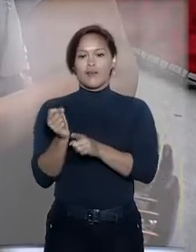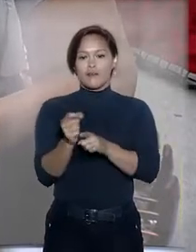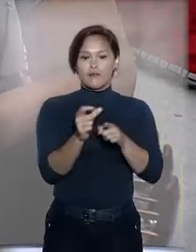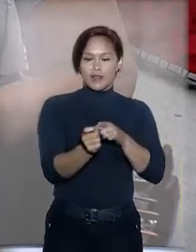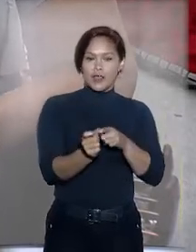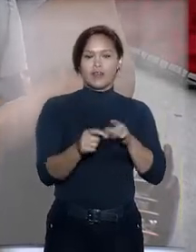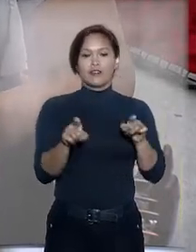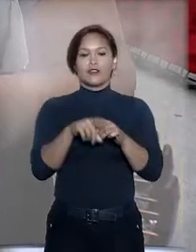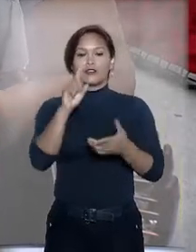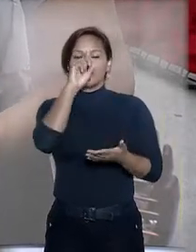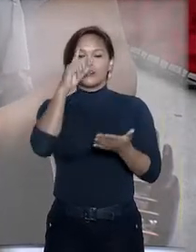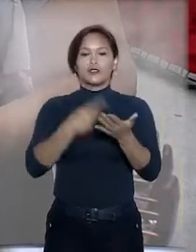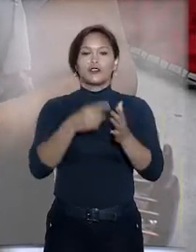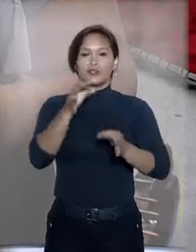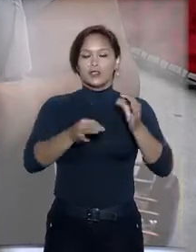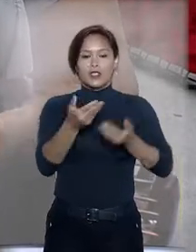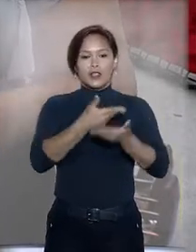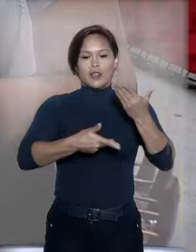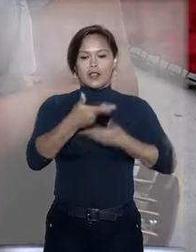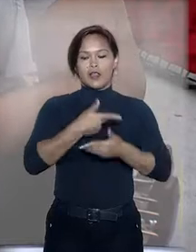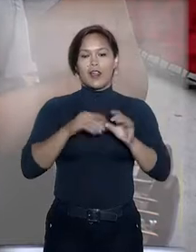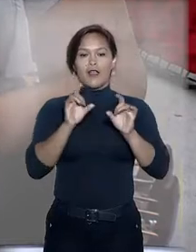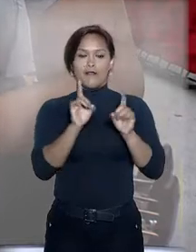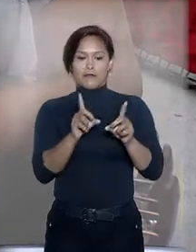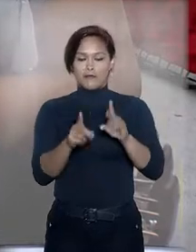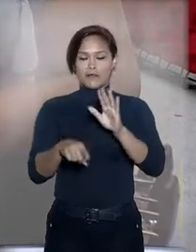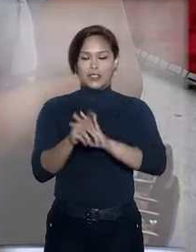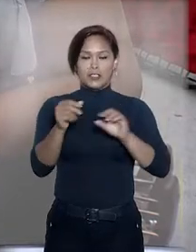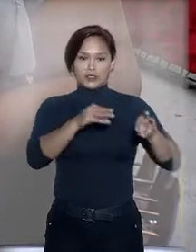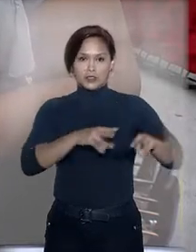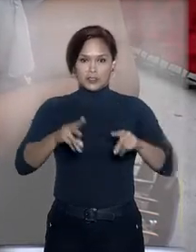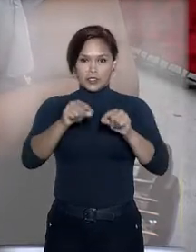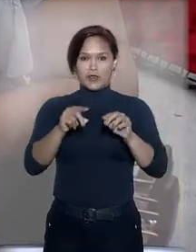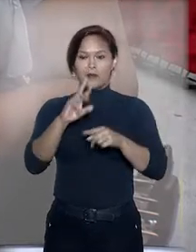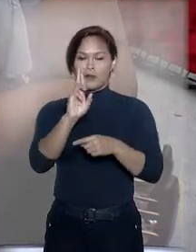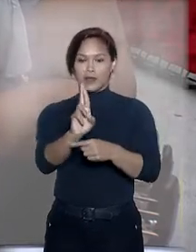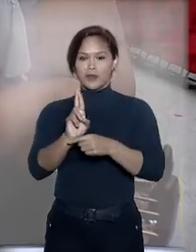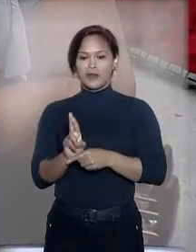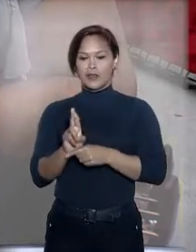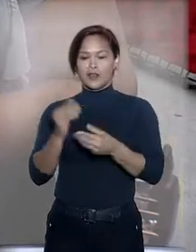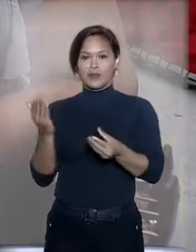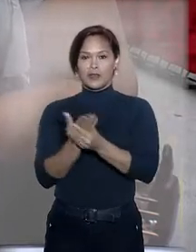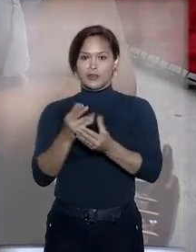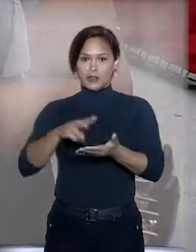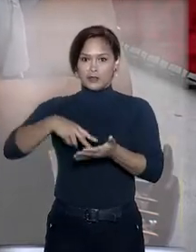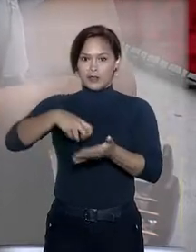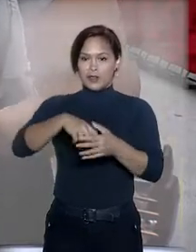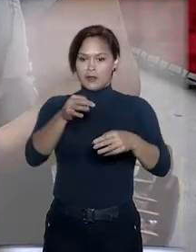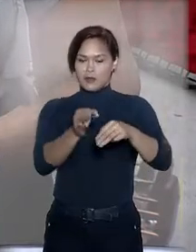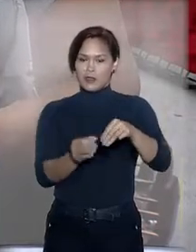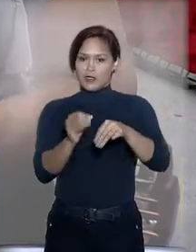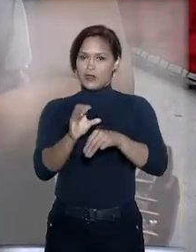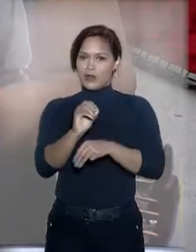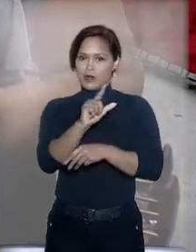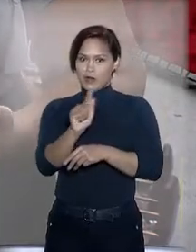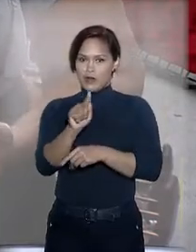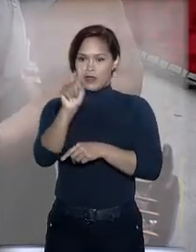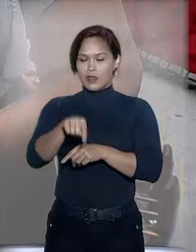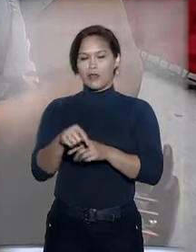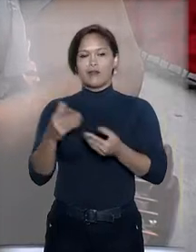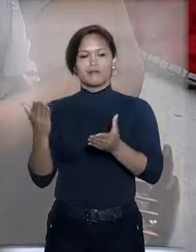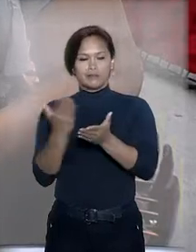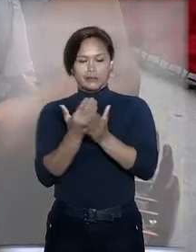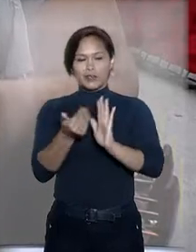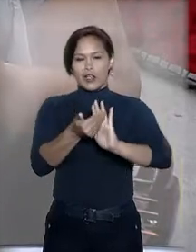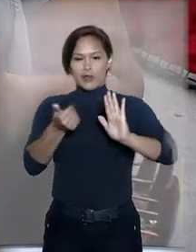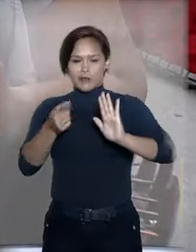de decisões judiciais relacionado à grilagem de terras. Para o relator das ações penais no STJ, ministro Og Fernandes, a medida